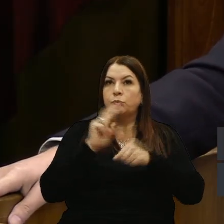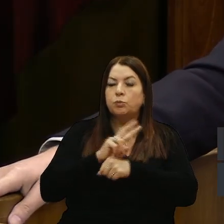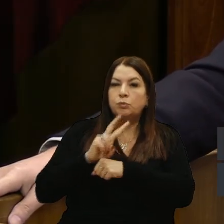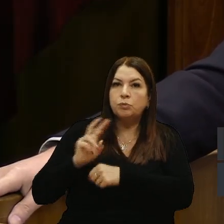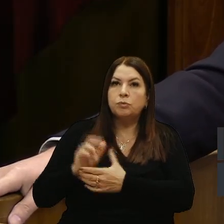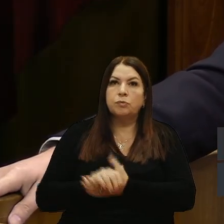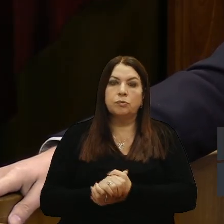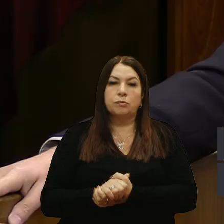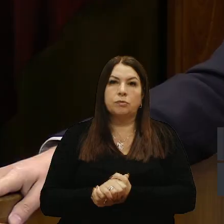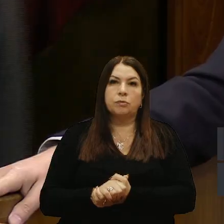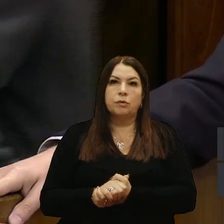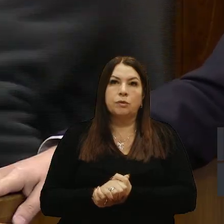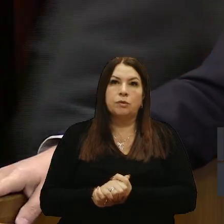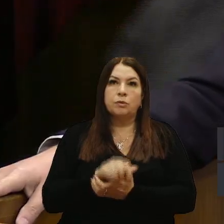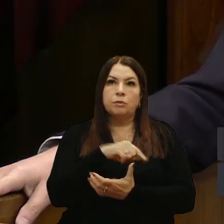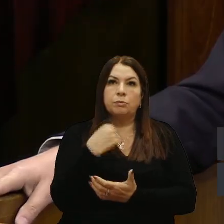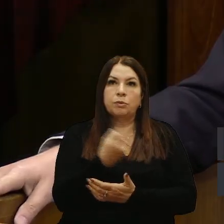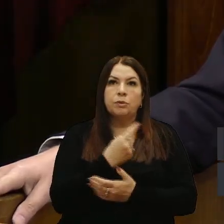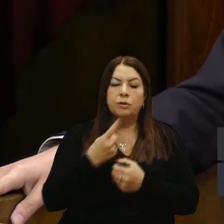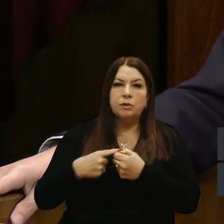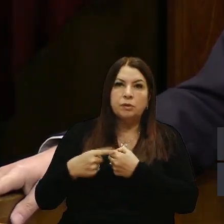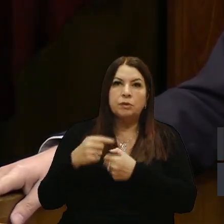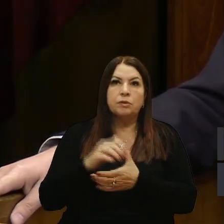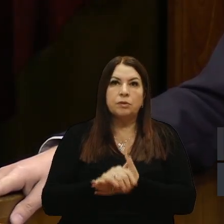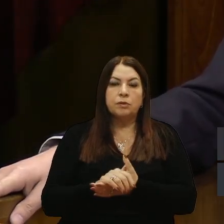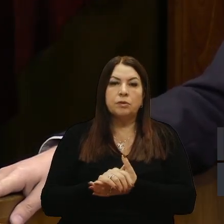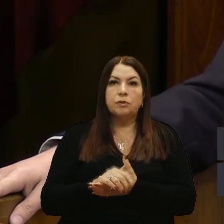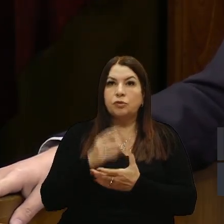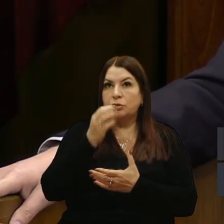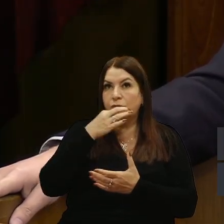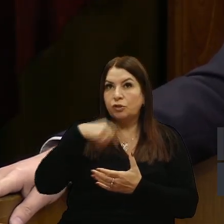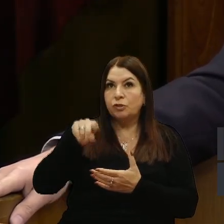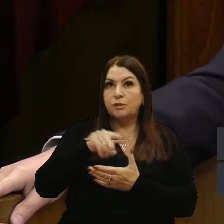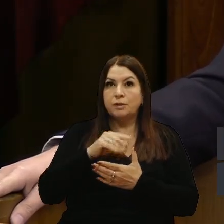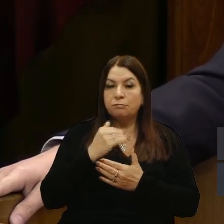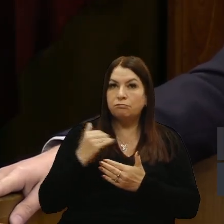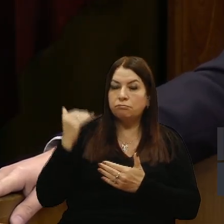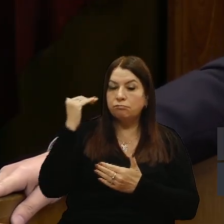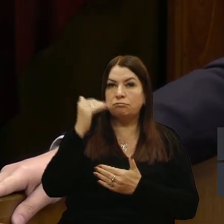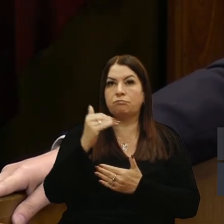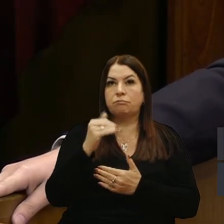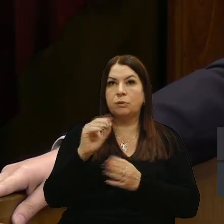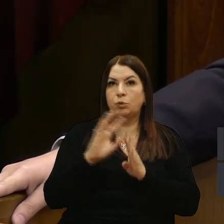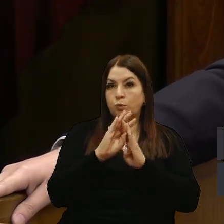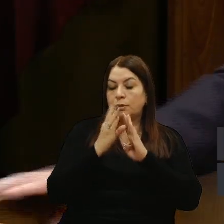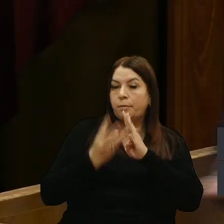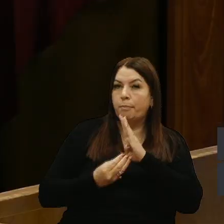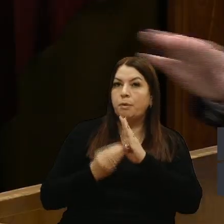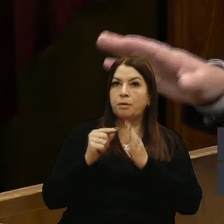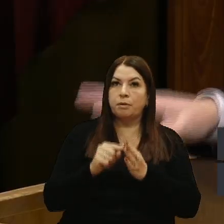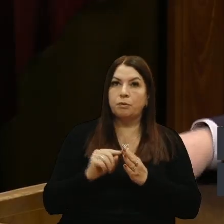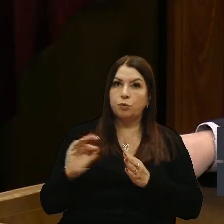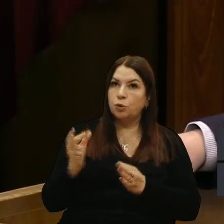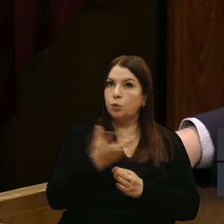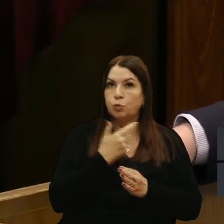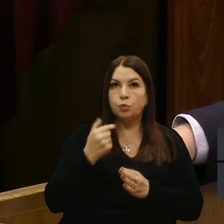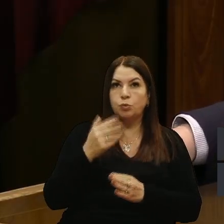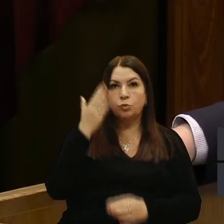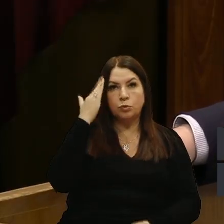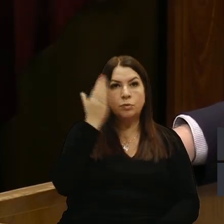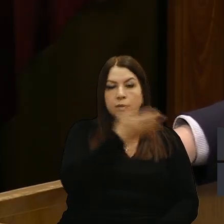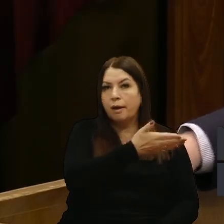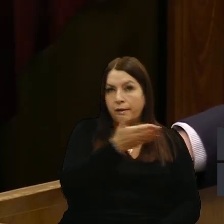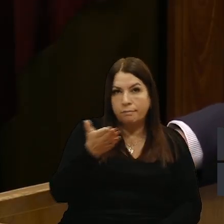cautela aqui para a nossa cidade de Caxias do Sul, que é a nossa autarquia do SAMAI, que todos os senhores e